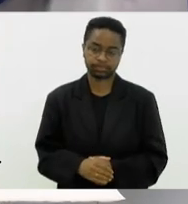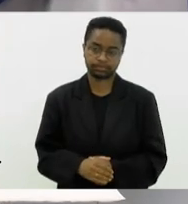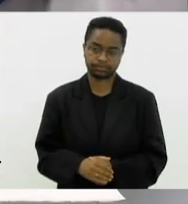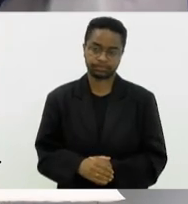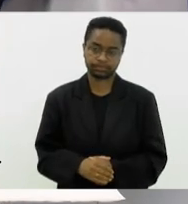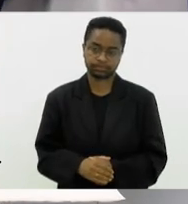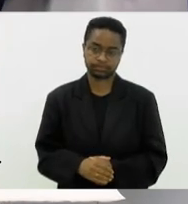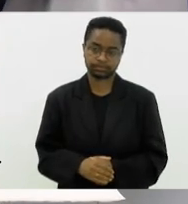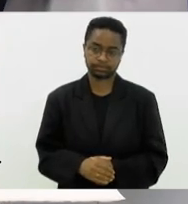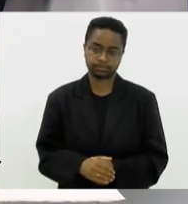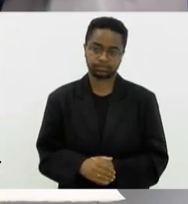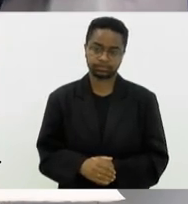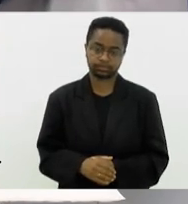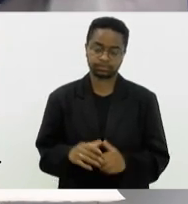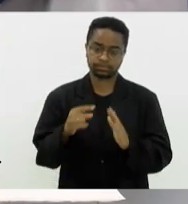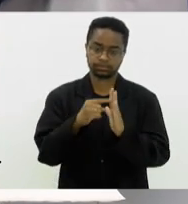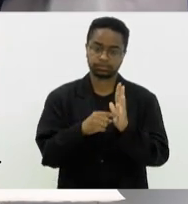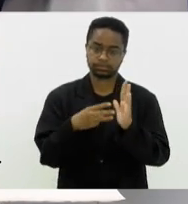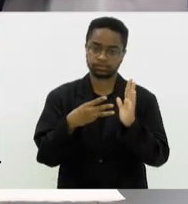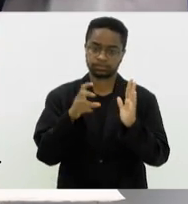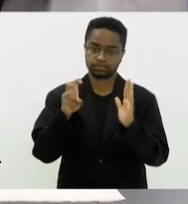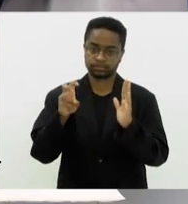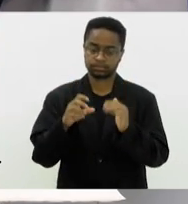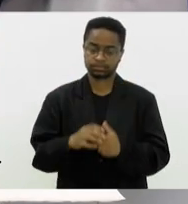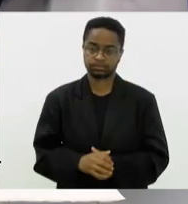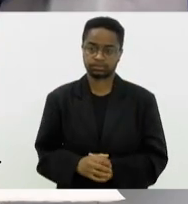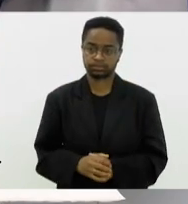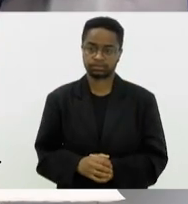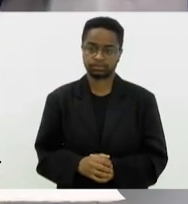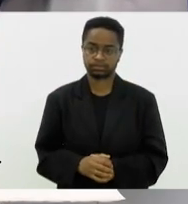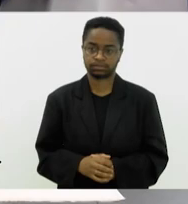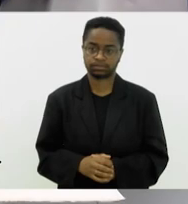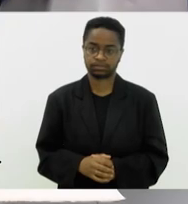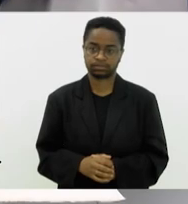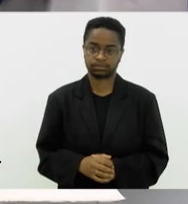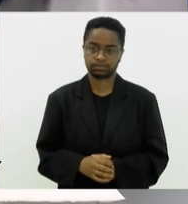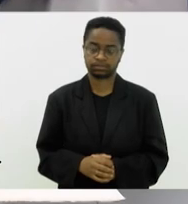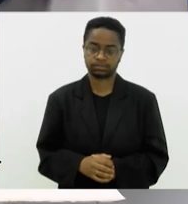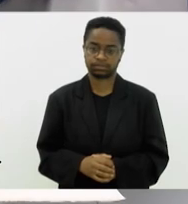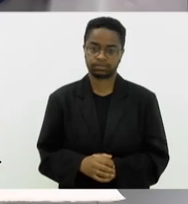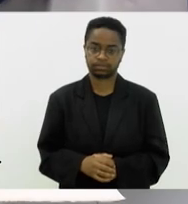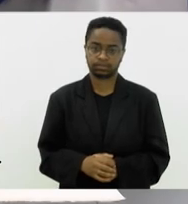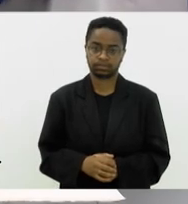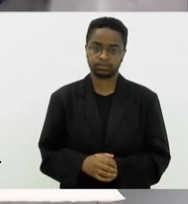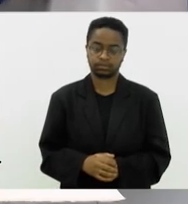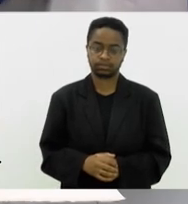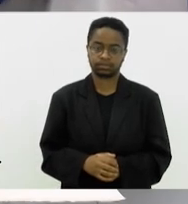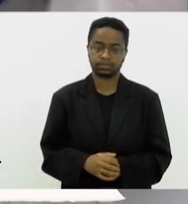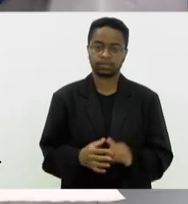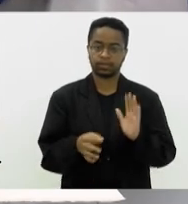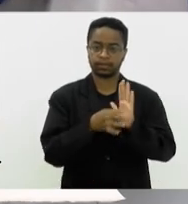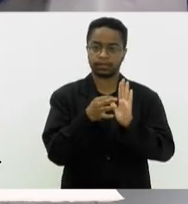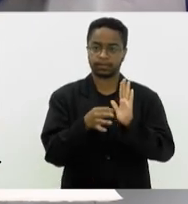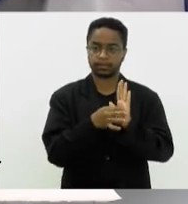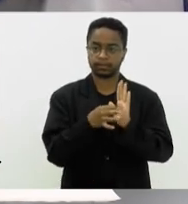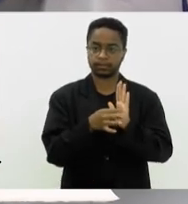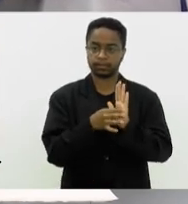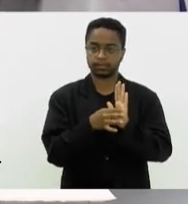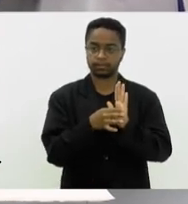Bem, enfim. 35 da pauta. É, deputado Guilherme Delaroli, para aparecer.